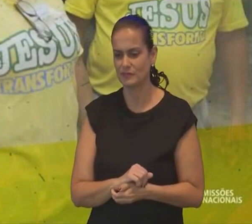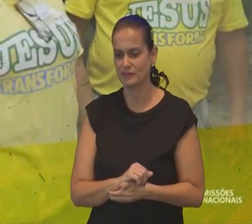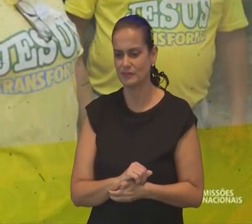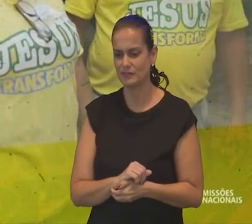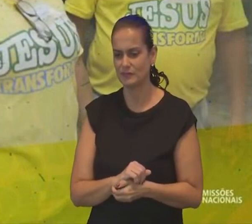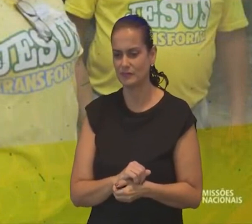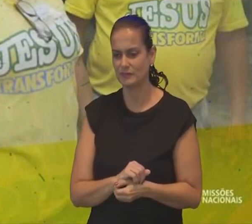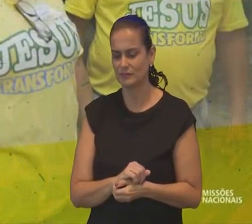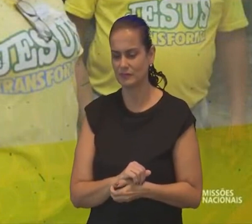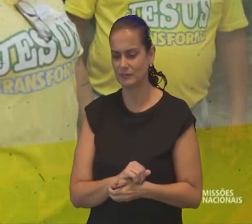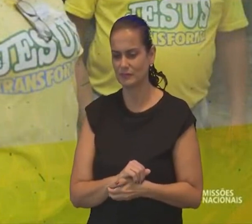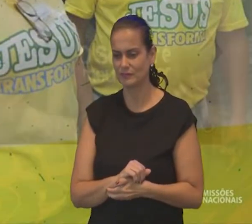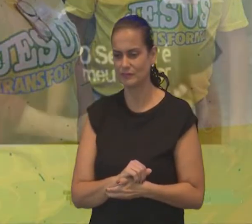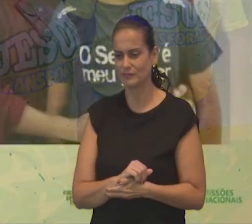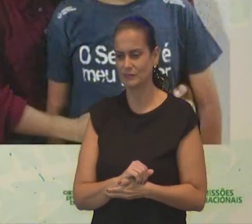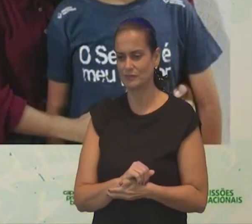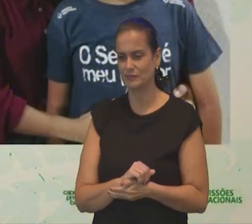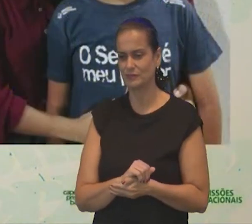Pode passar.